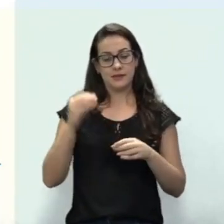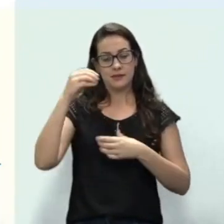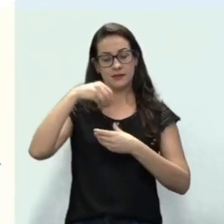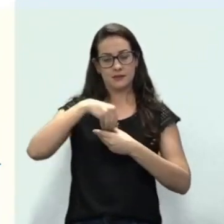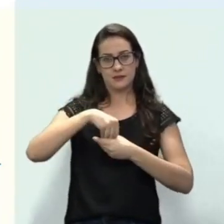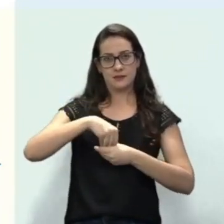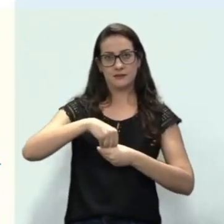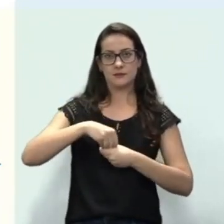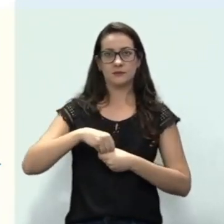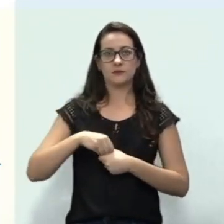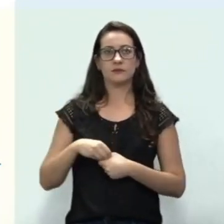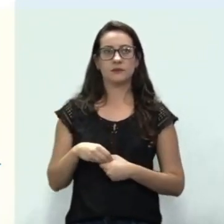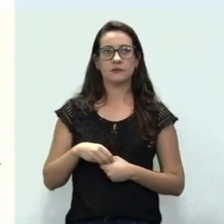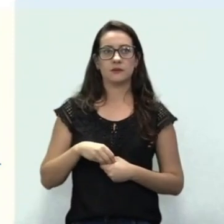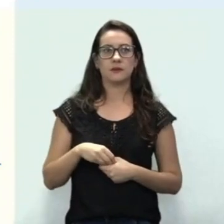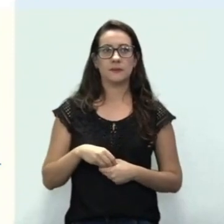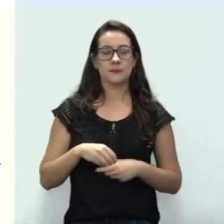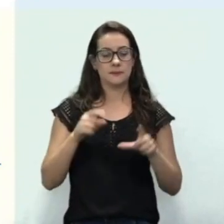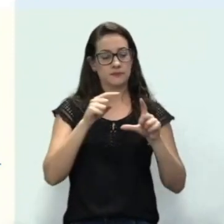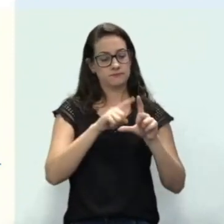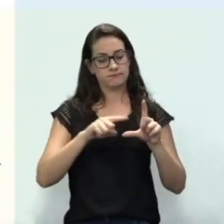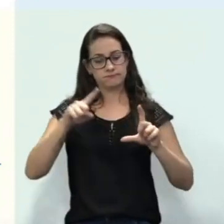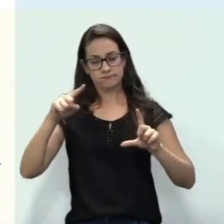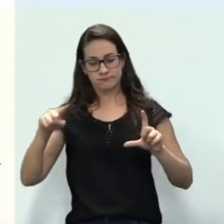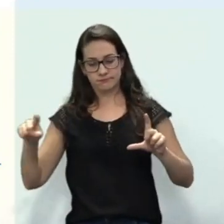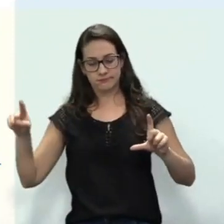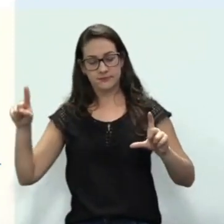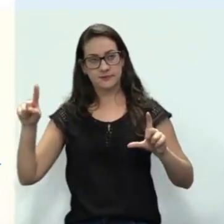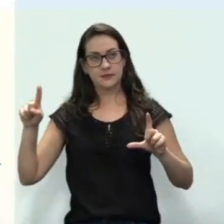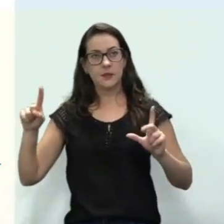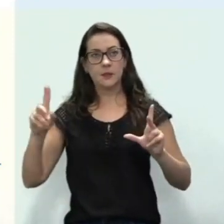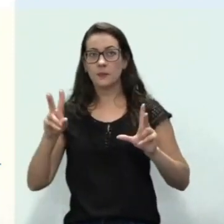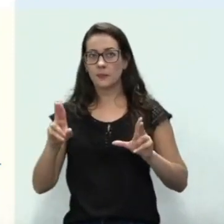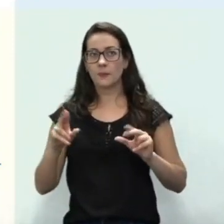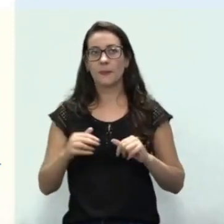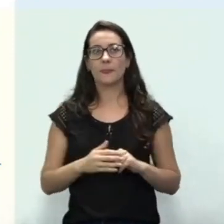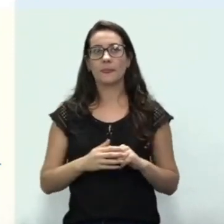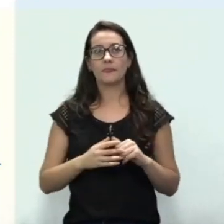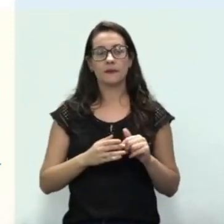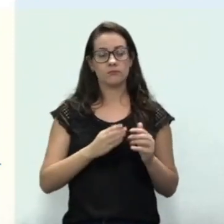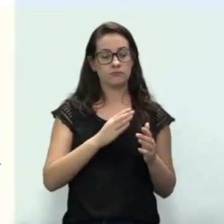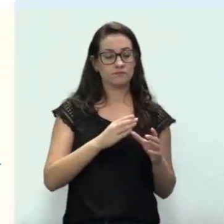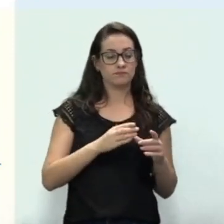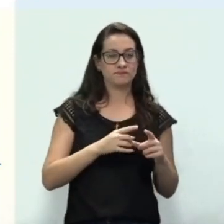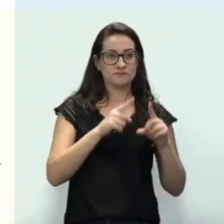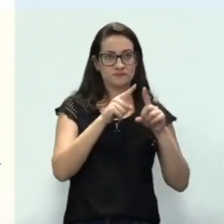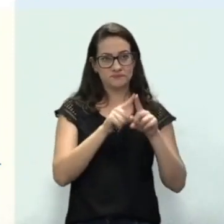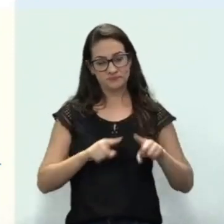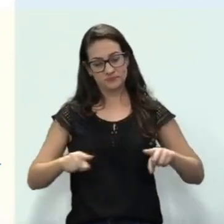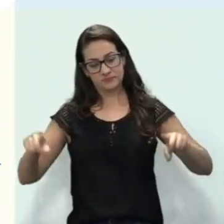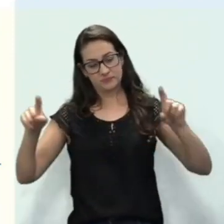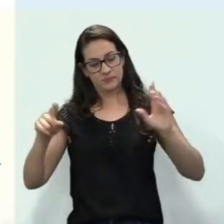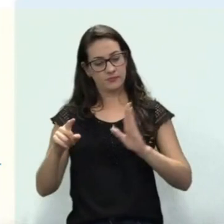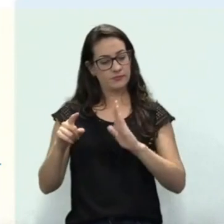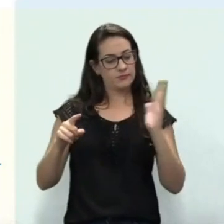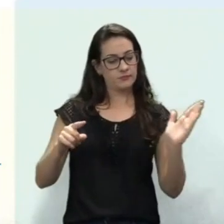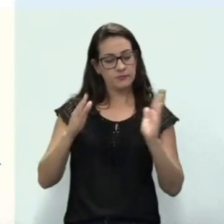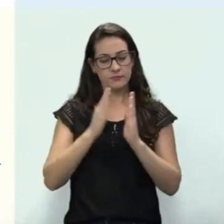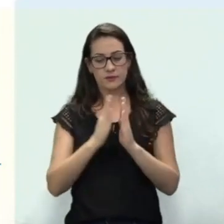dentro do nosso gráfico. Mesma coisa para cá, a L. Então, aqui a L.